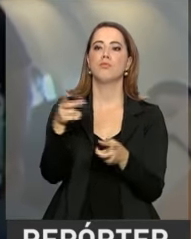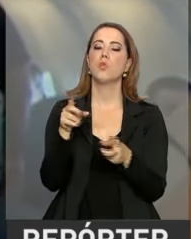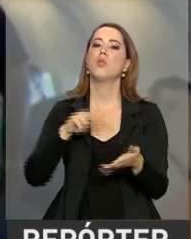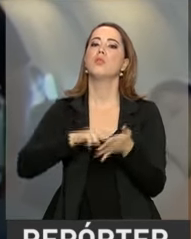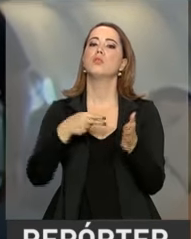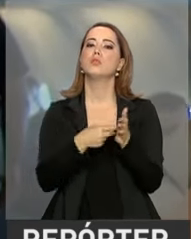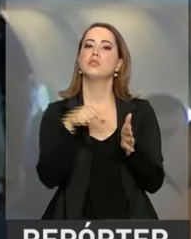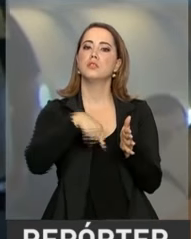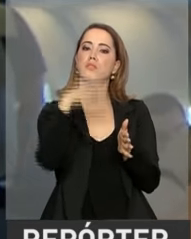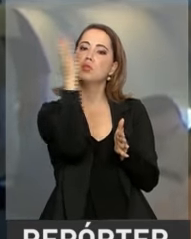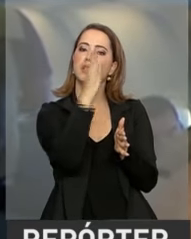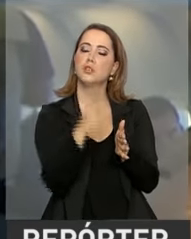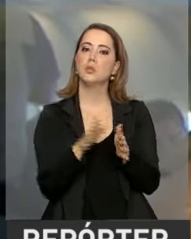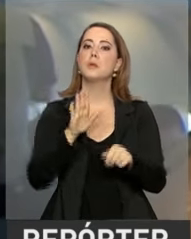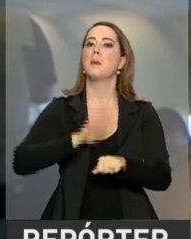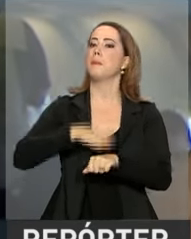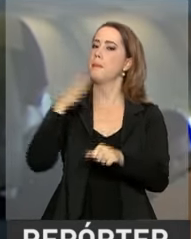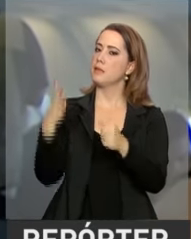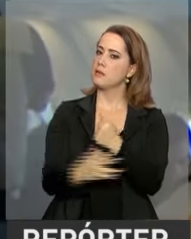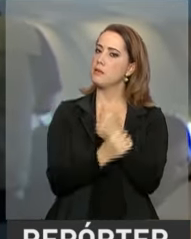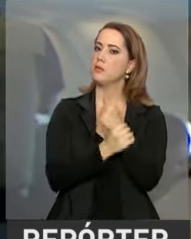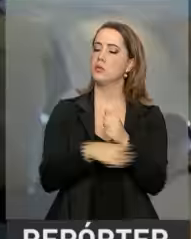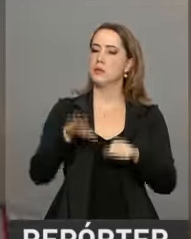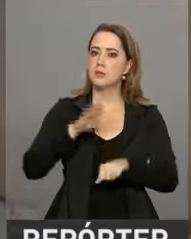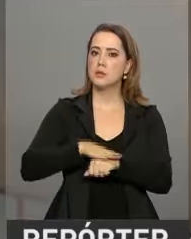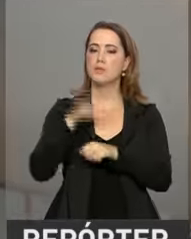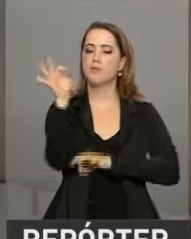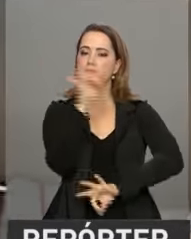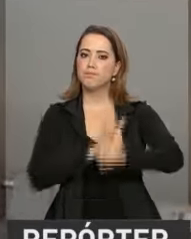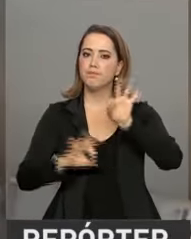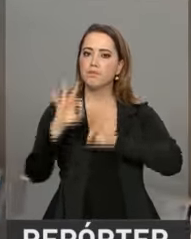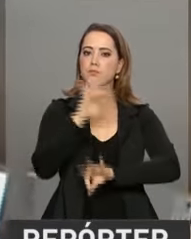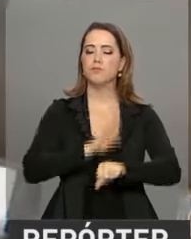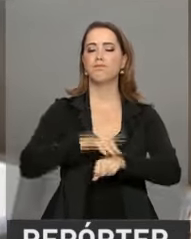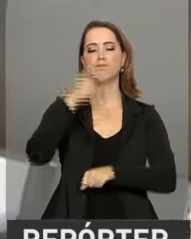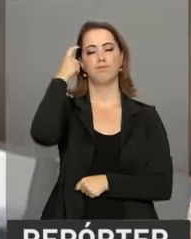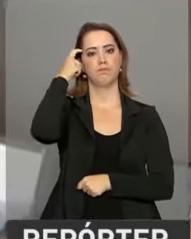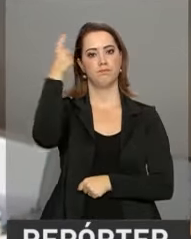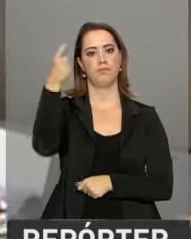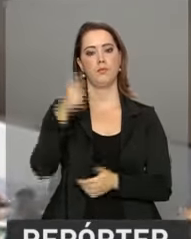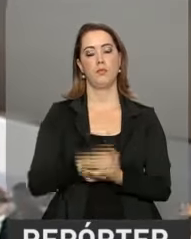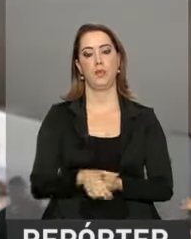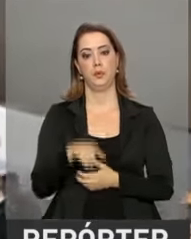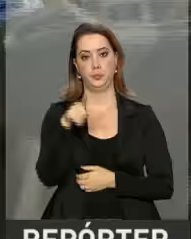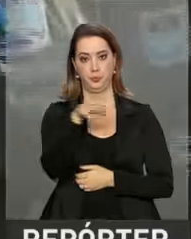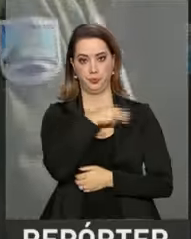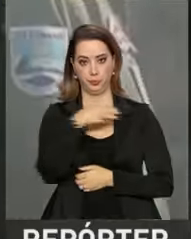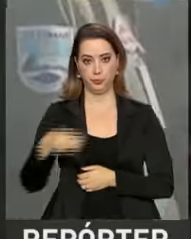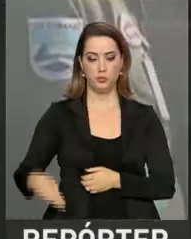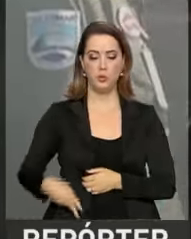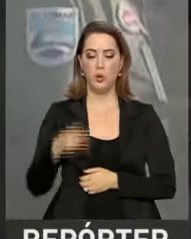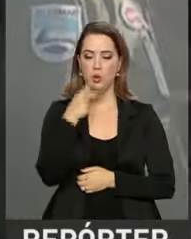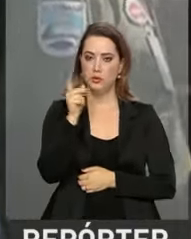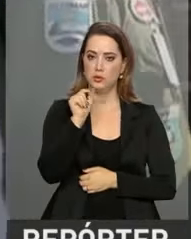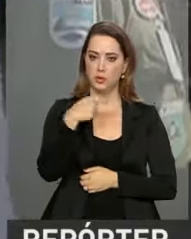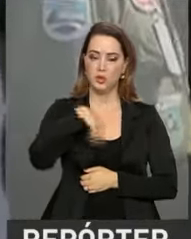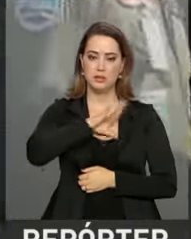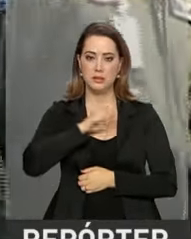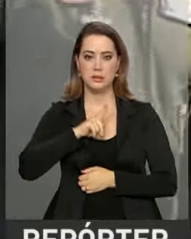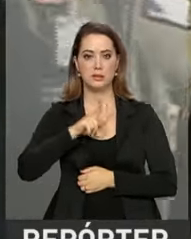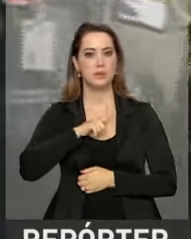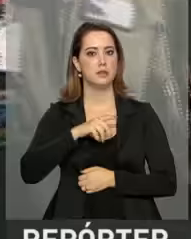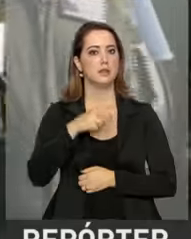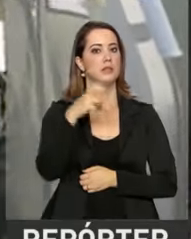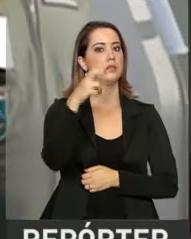em mais segurança, mais controle, mais inteligência. De acordo com Raul Jungmann, o Brasil tem um cadastro de 500 mil pessoas